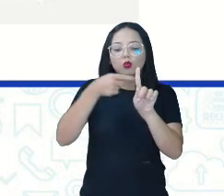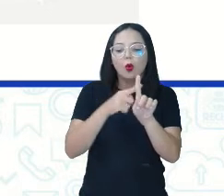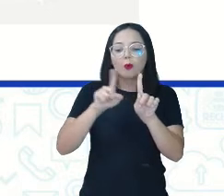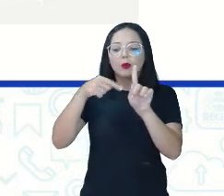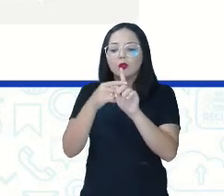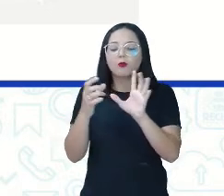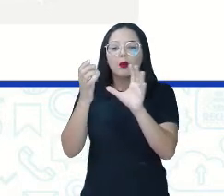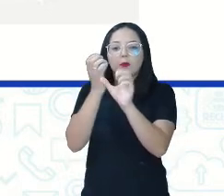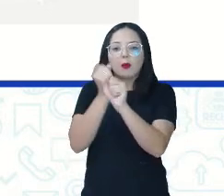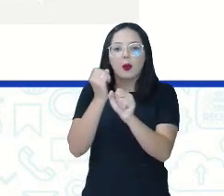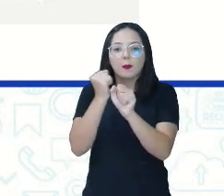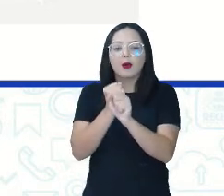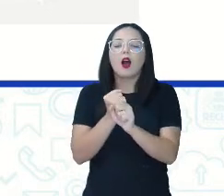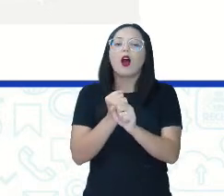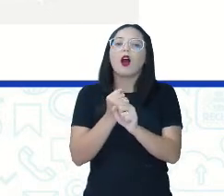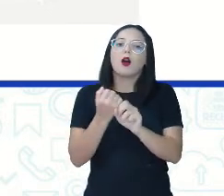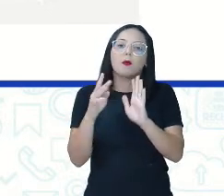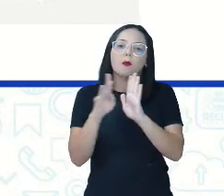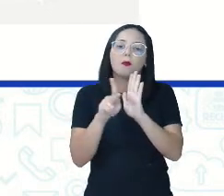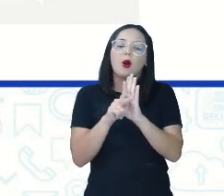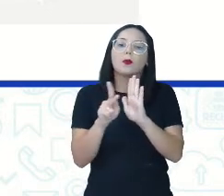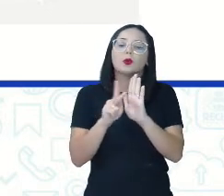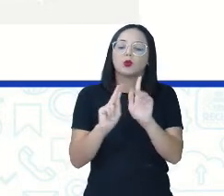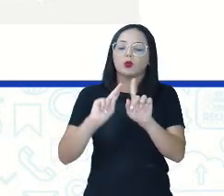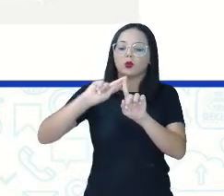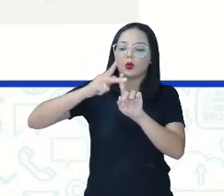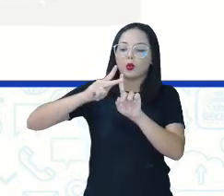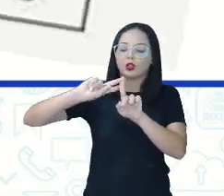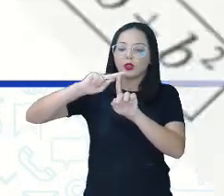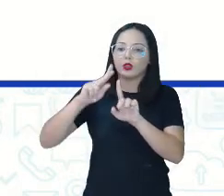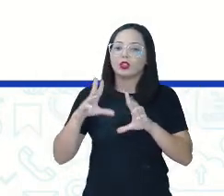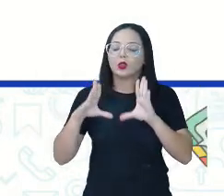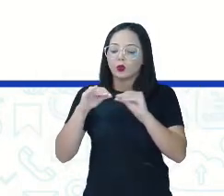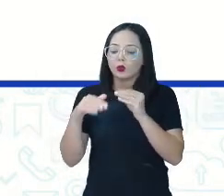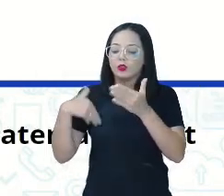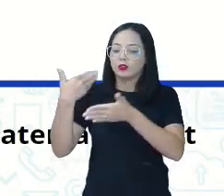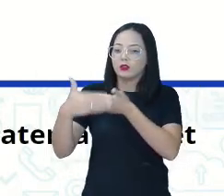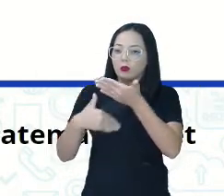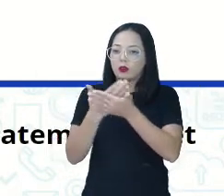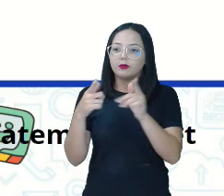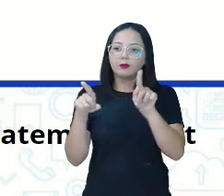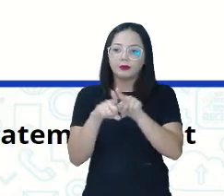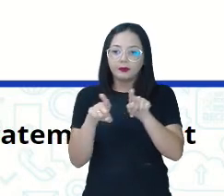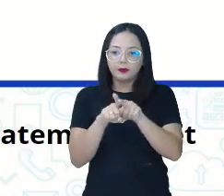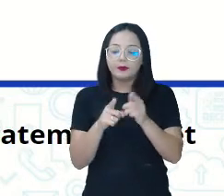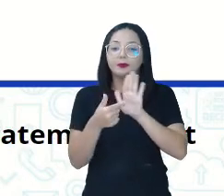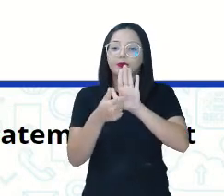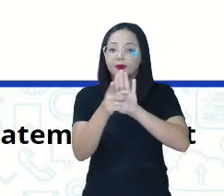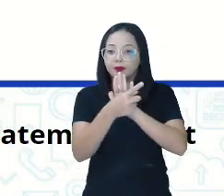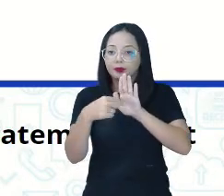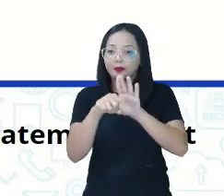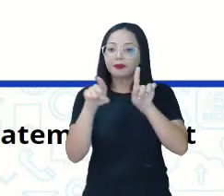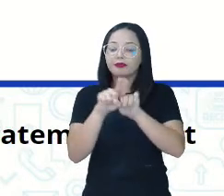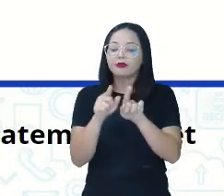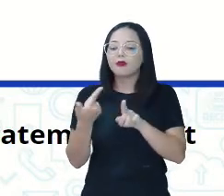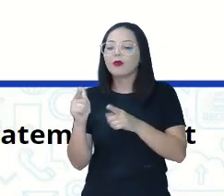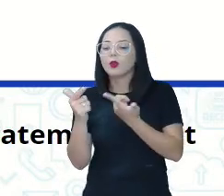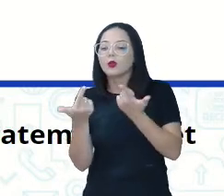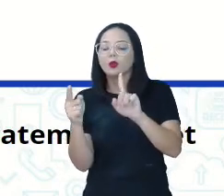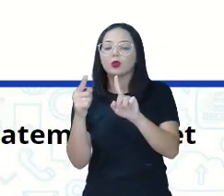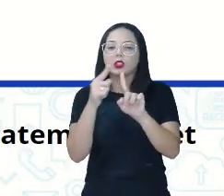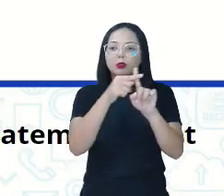né, do quadrado de dois termos, tá? E todo esse desenvolvimento também, certo? A gente também tem outros tipos